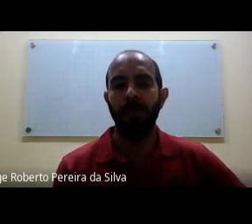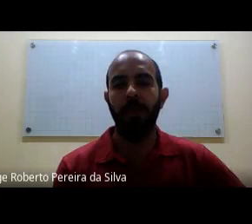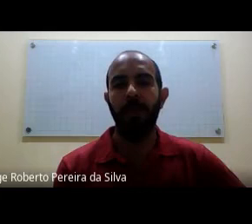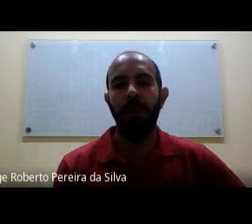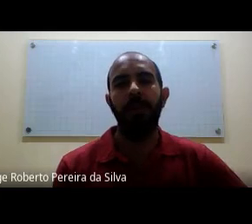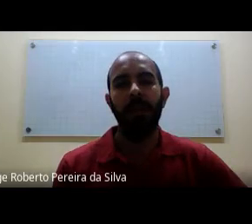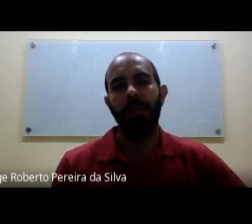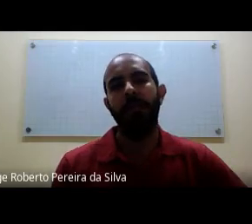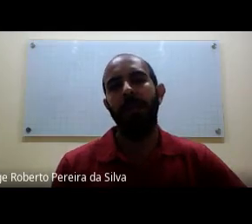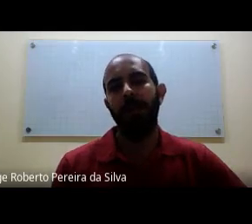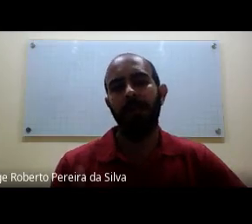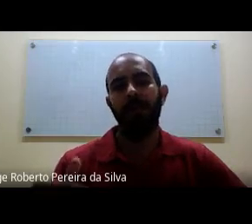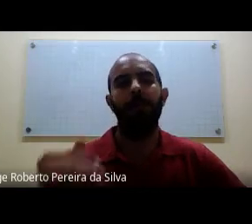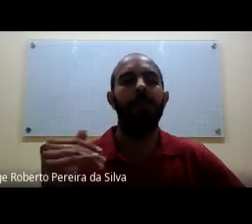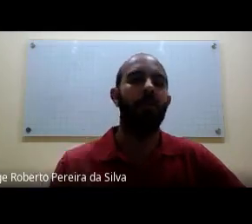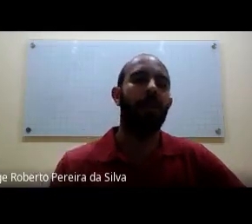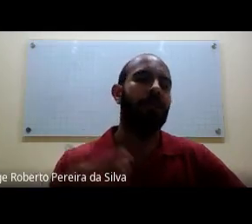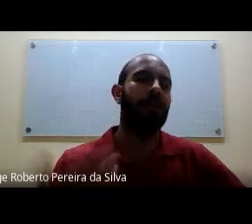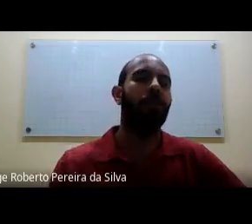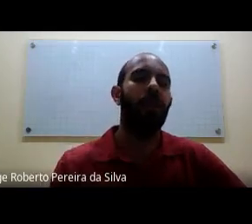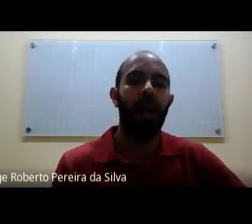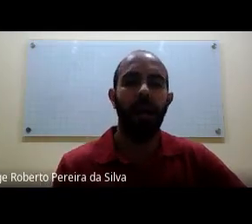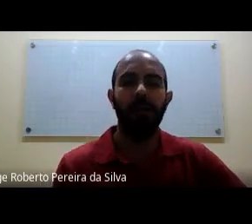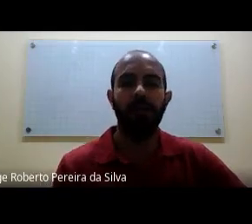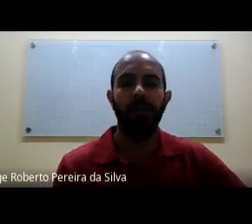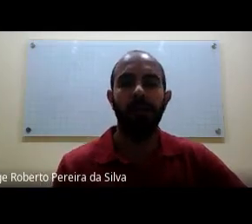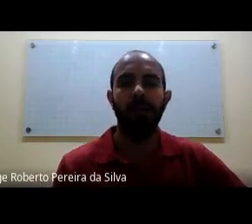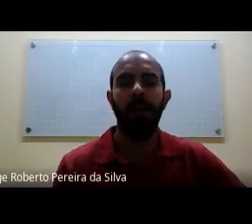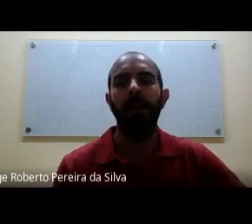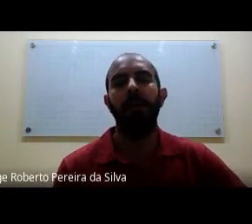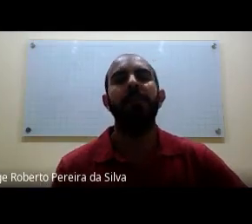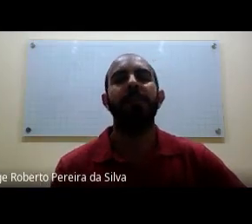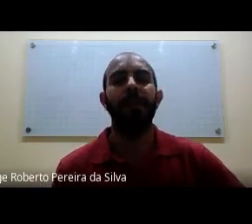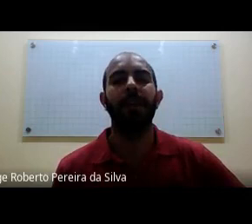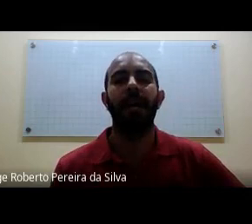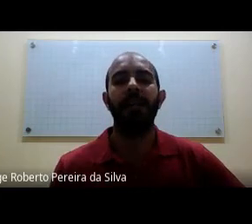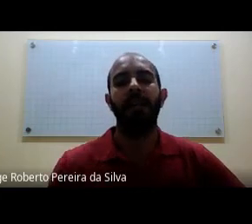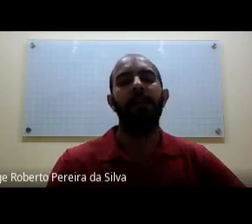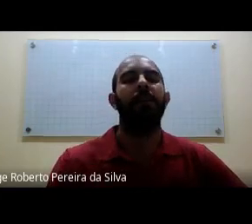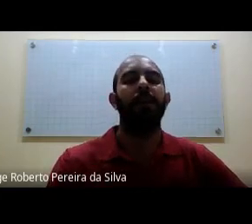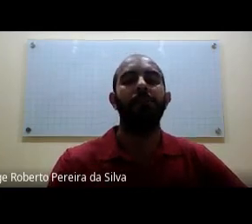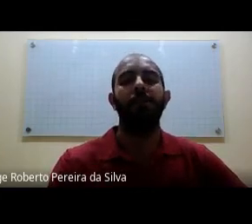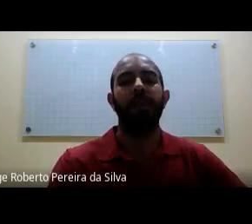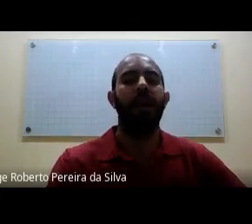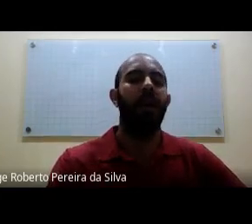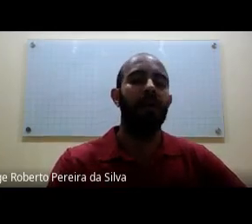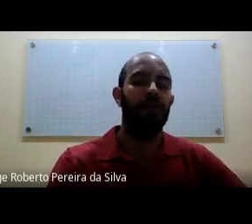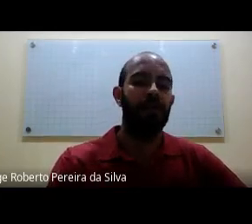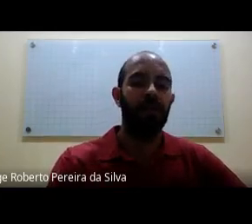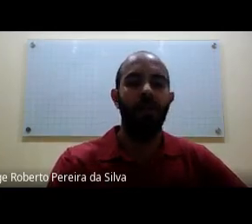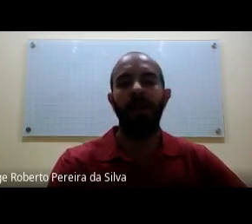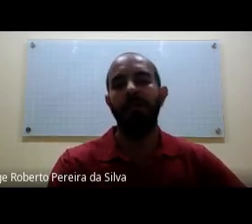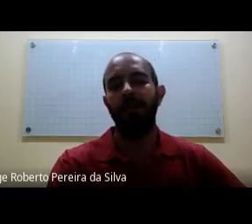espira circular, e aí, sabendo o raio dessa sua espira circular, você calcula a área dessa espira circular. Sabendo a área dela, é só multiplicar a